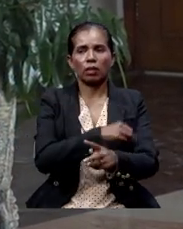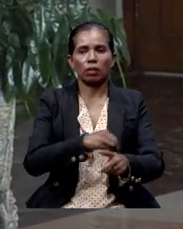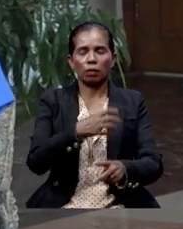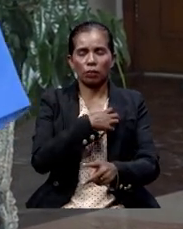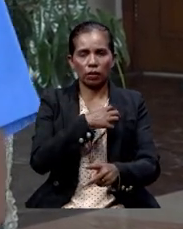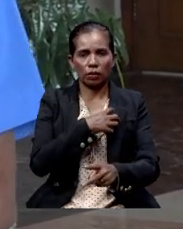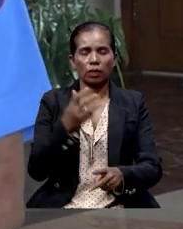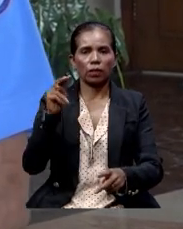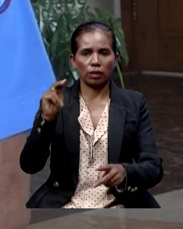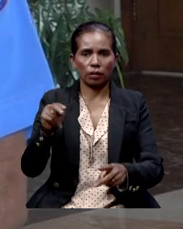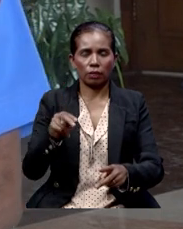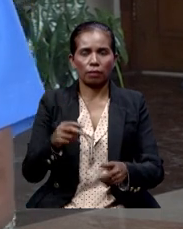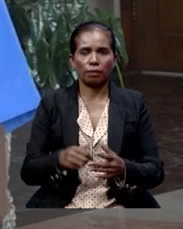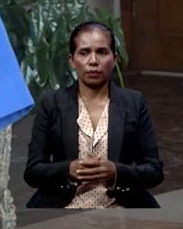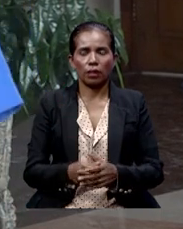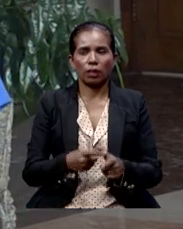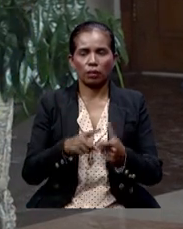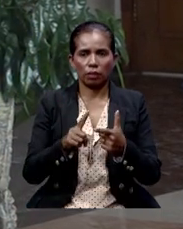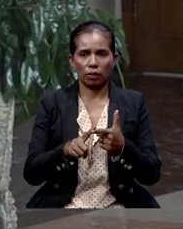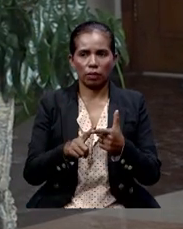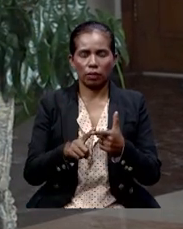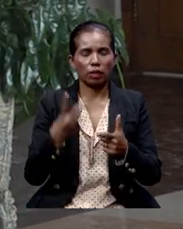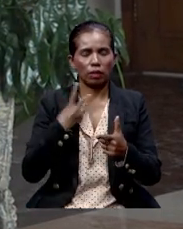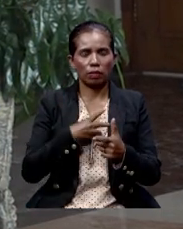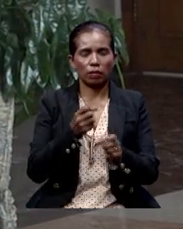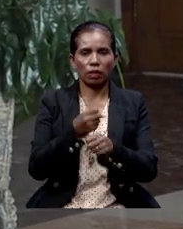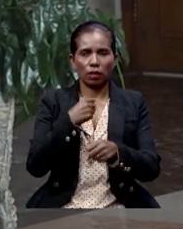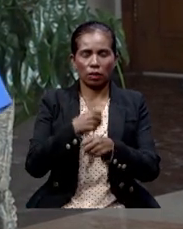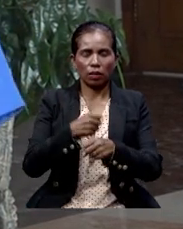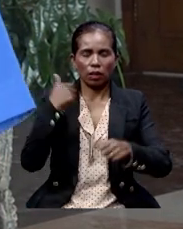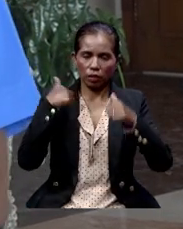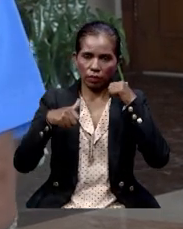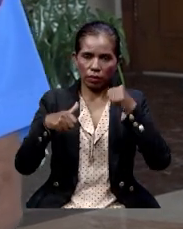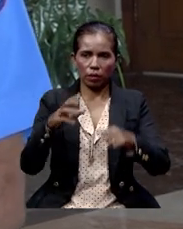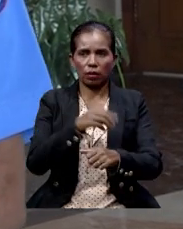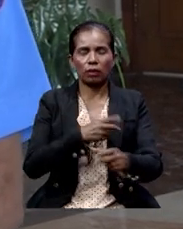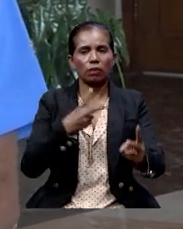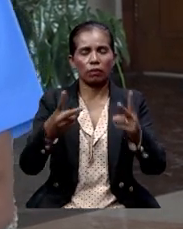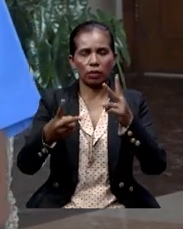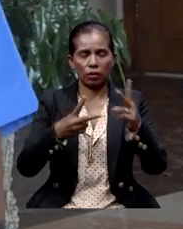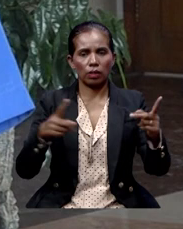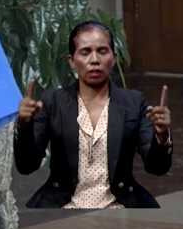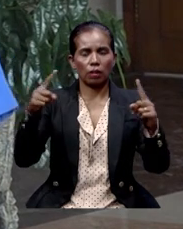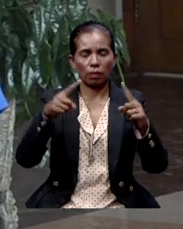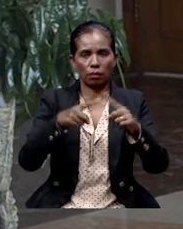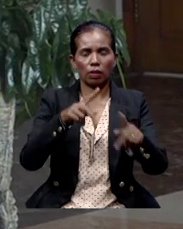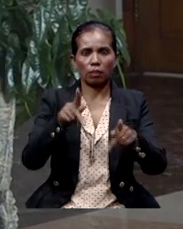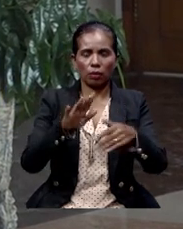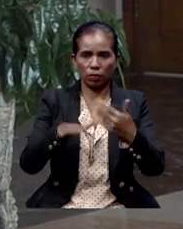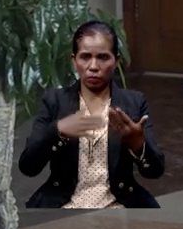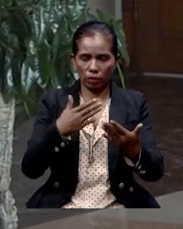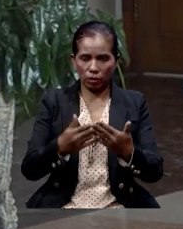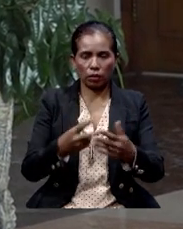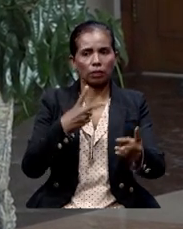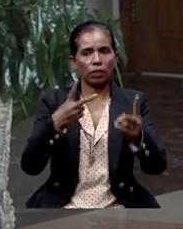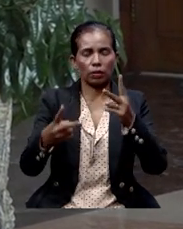nian pois ita mas halo ita ni atividade be visita mas bahia komunidade sira visita mas